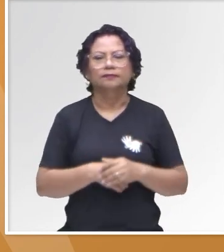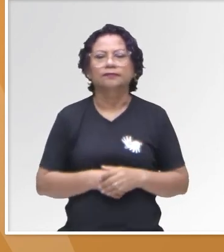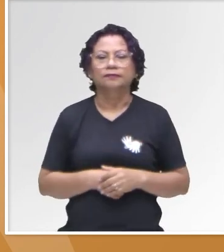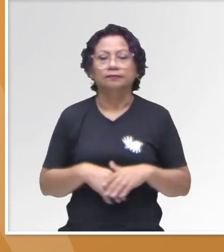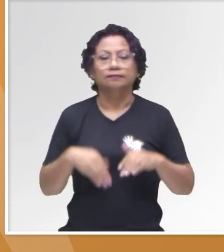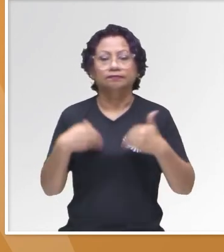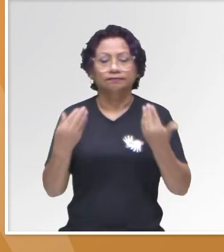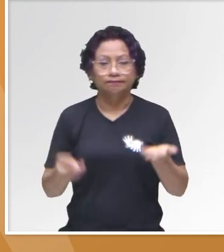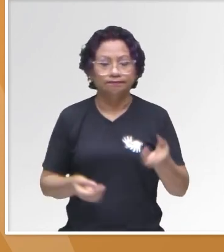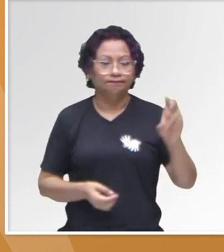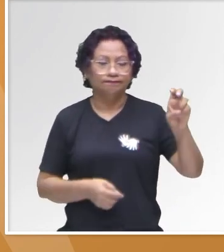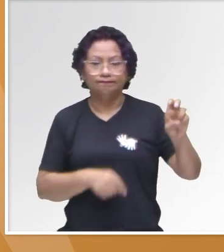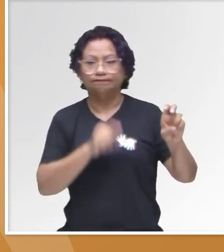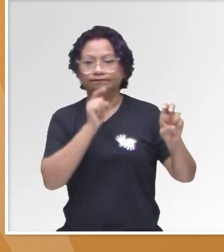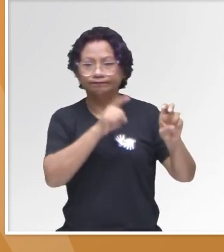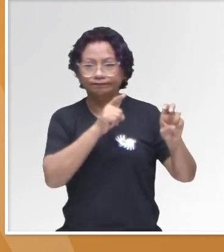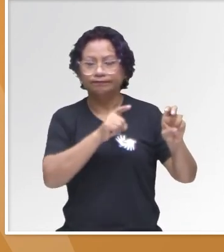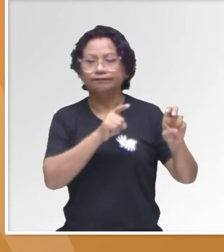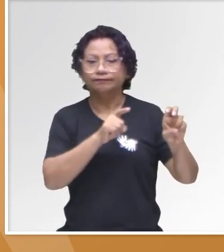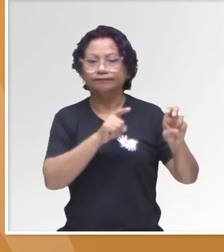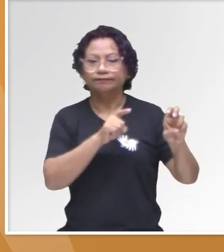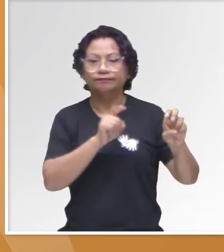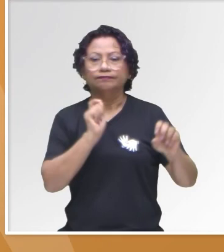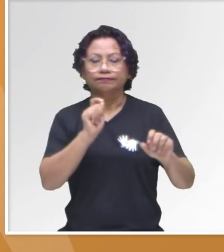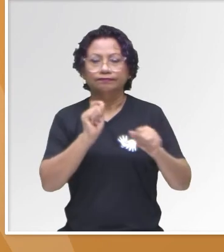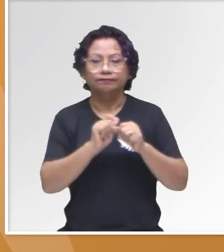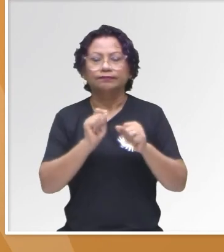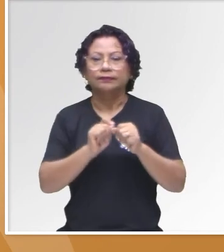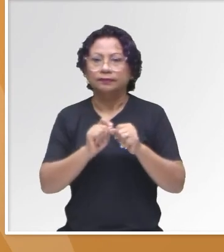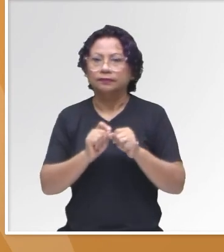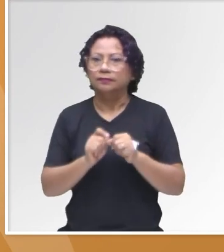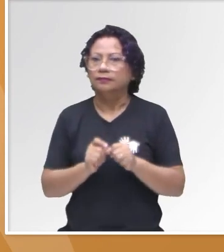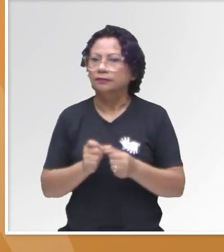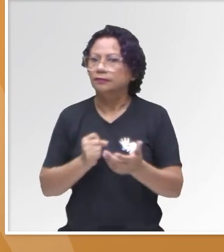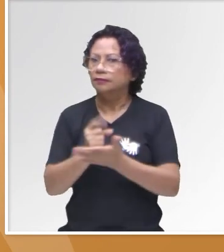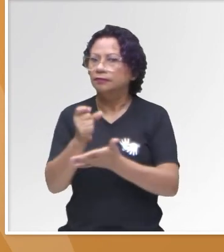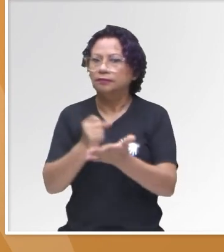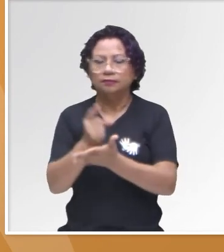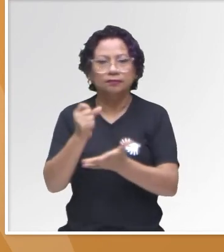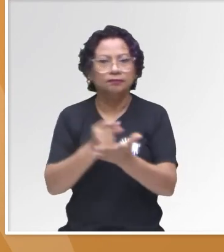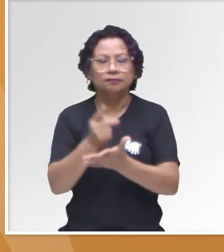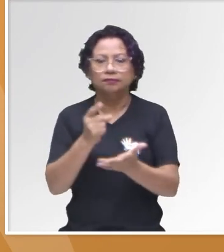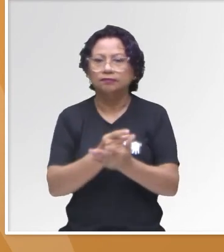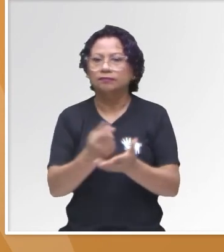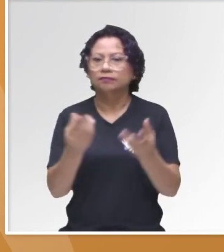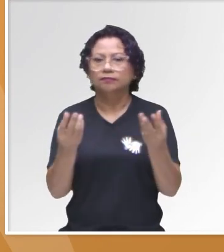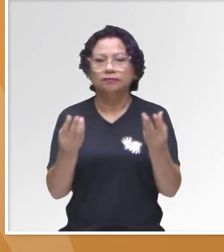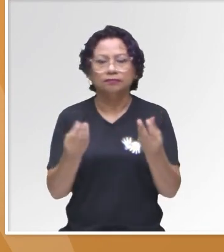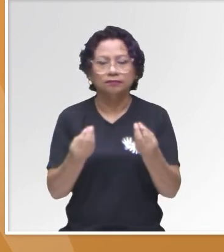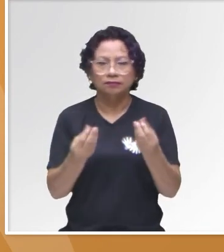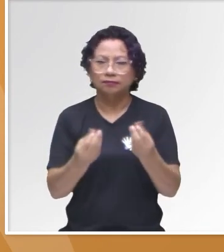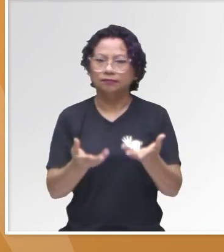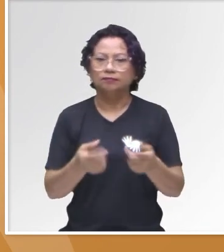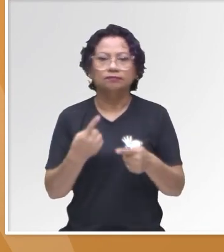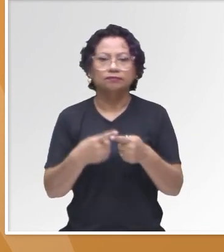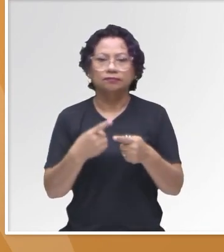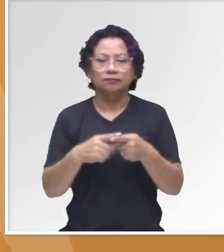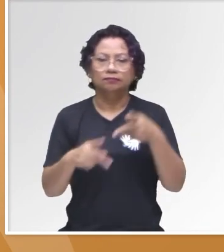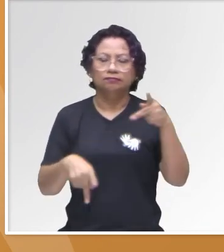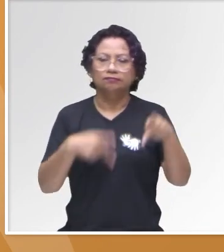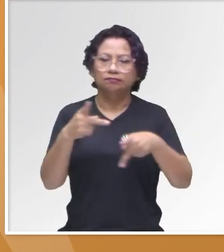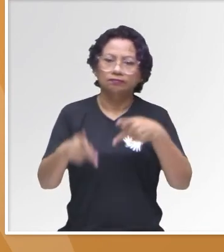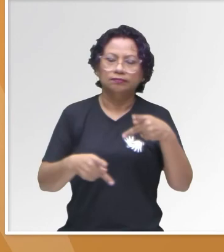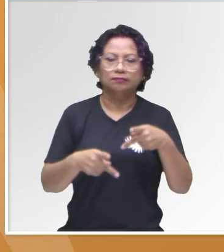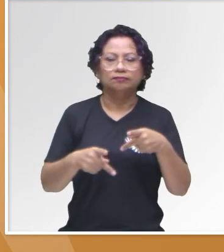né? Temos um cenário consumista muito grande, uma população aí muito grande, consequentemente a gente tem